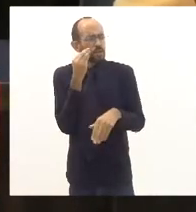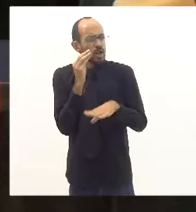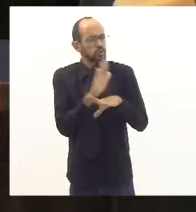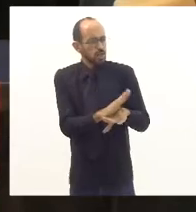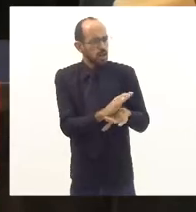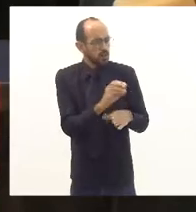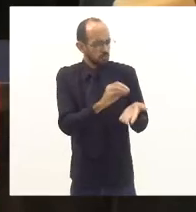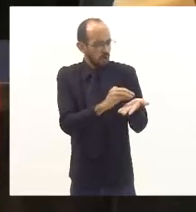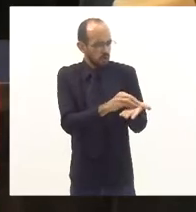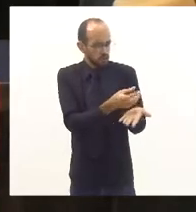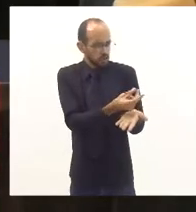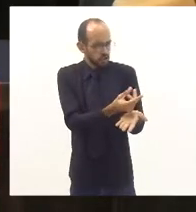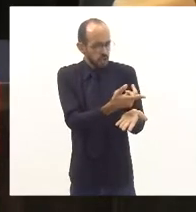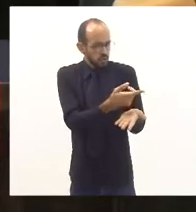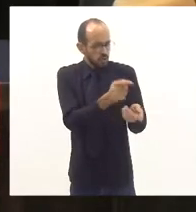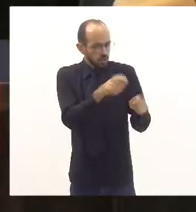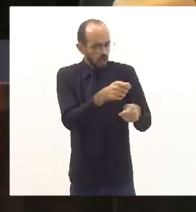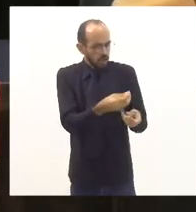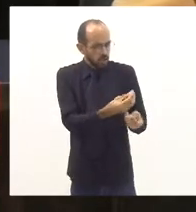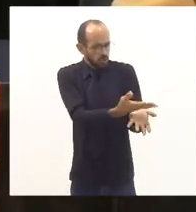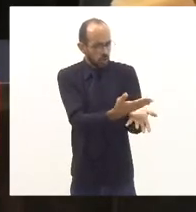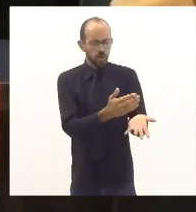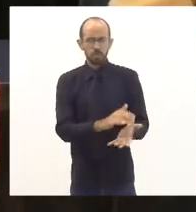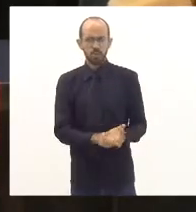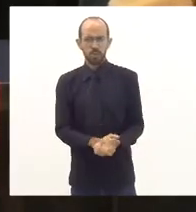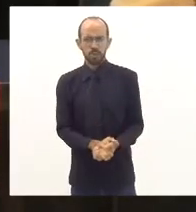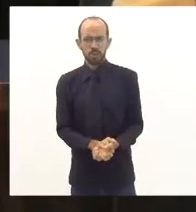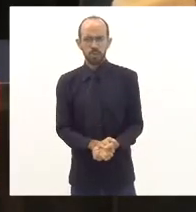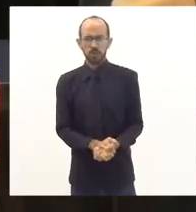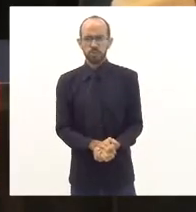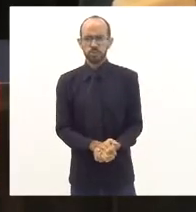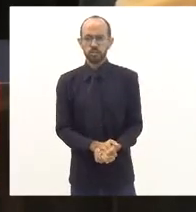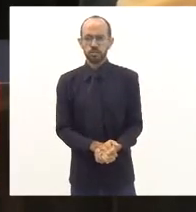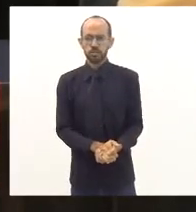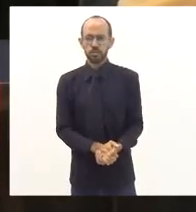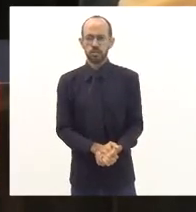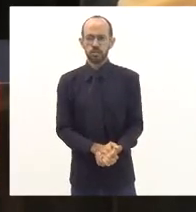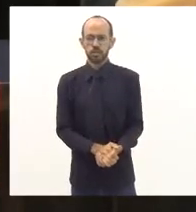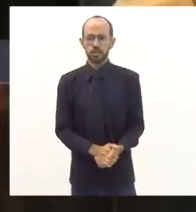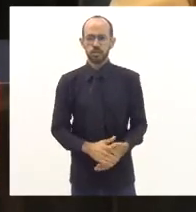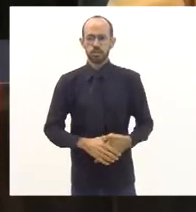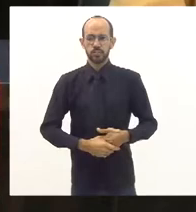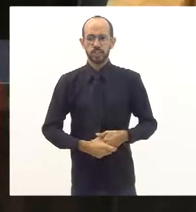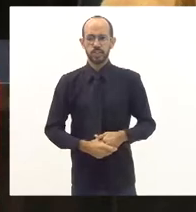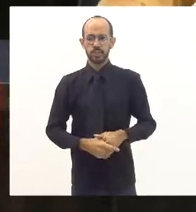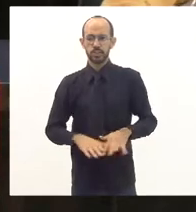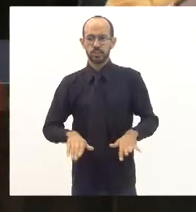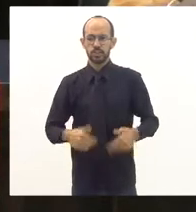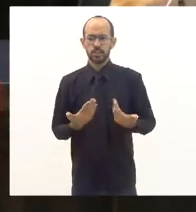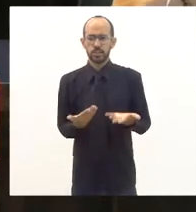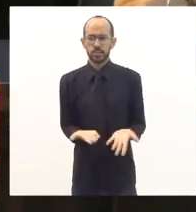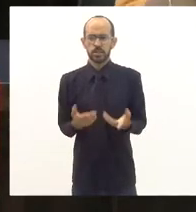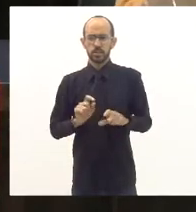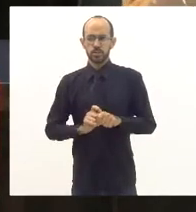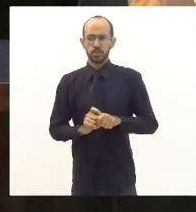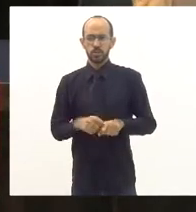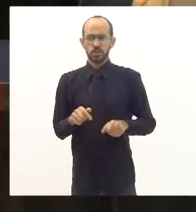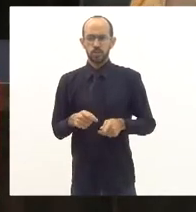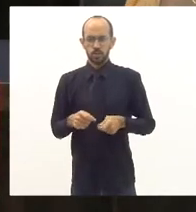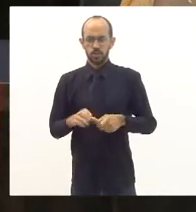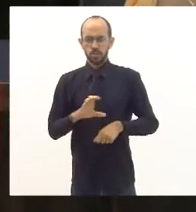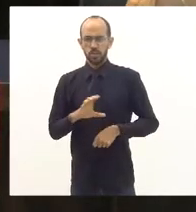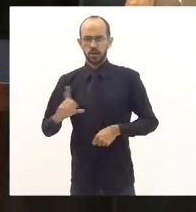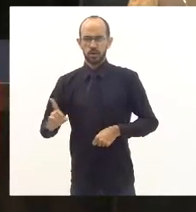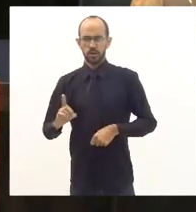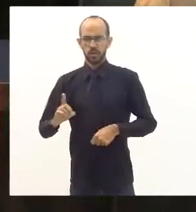põe verba no orçamento para isso. Muito bem, já estou falando demais aqui. Patrícia Esteves, coordenadora e área lésbica